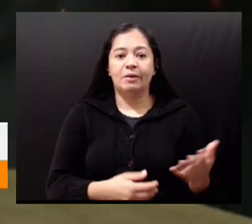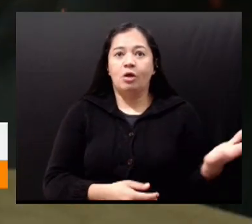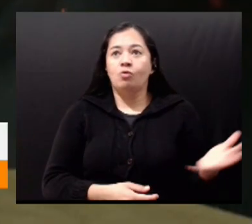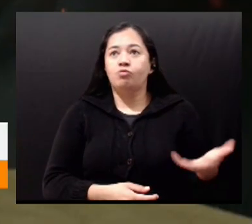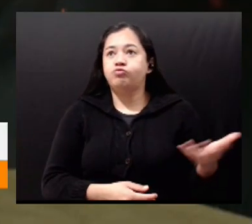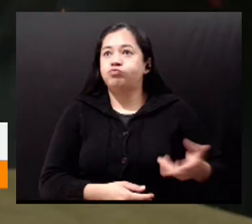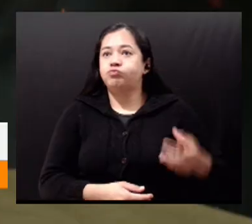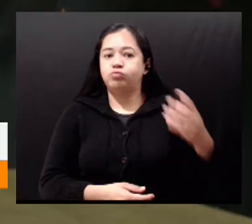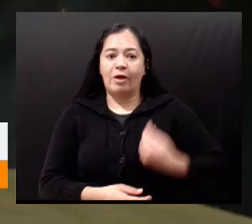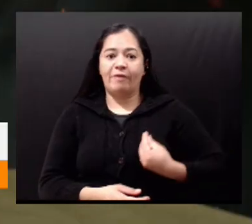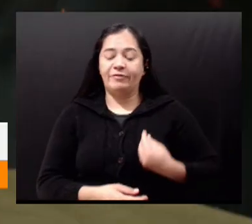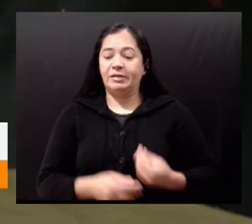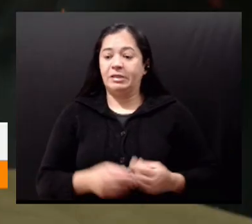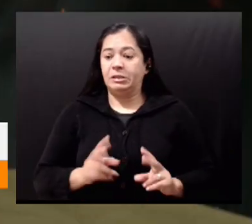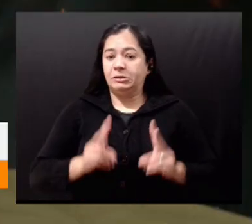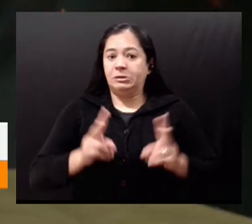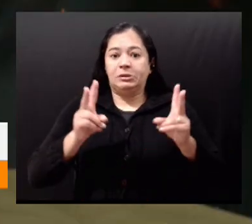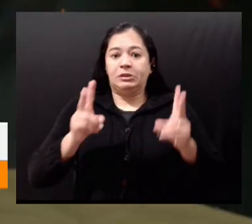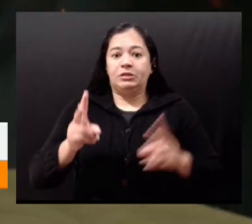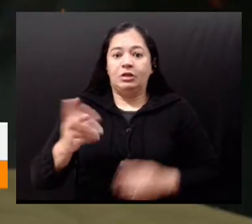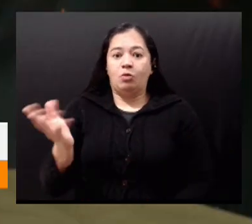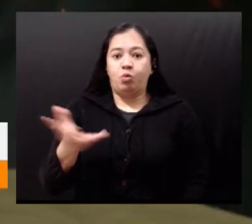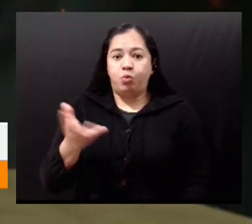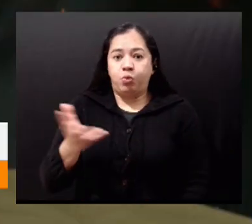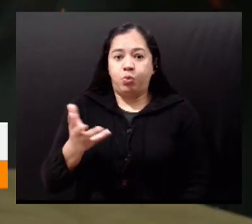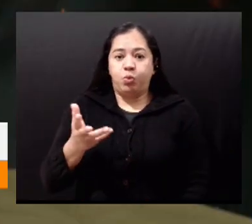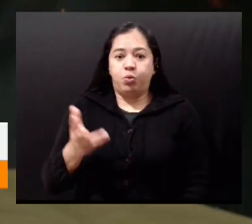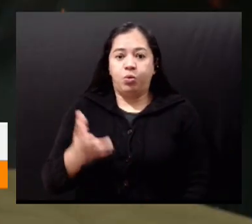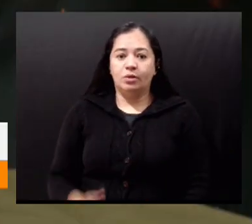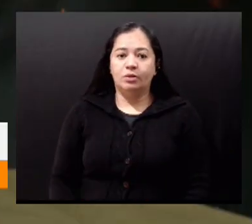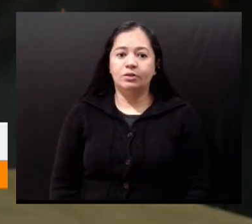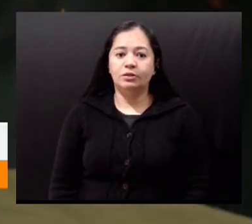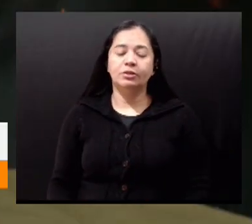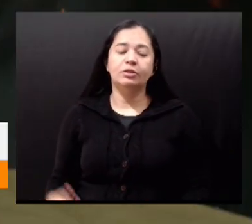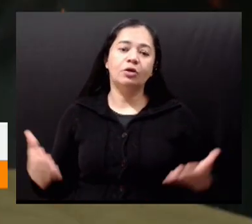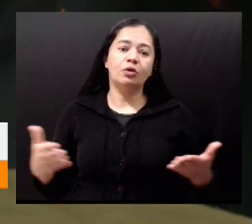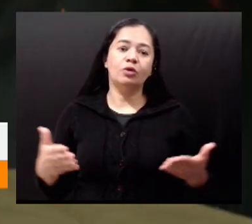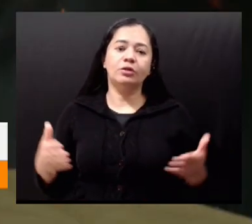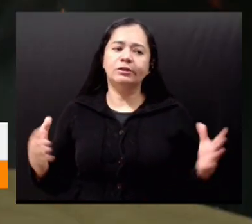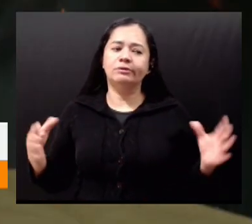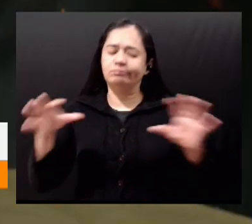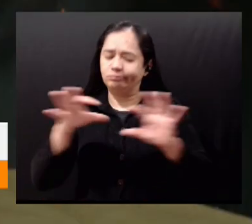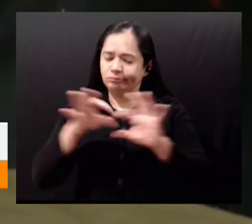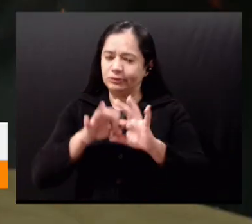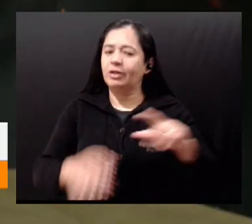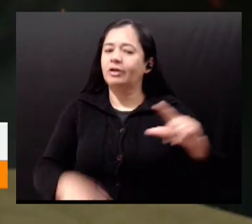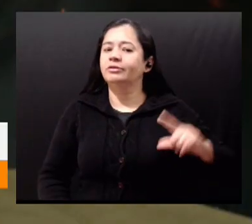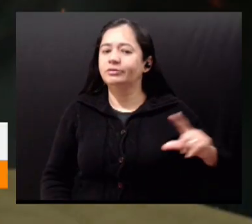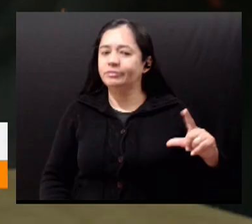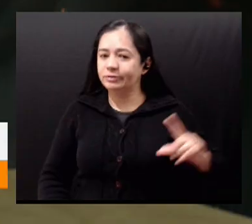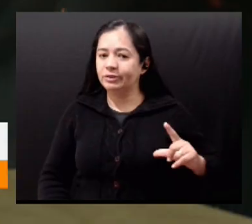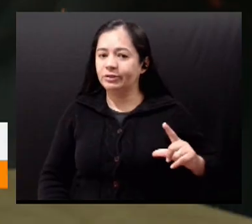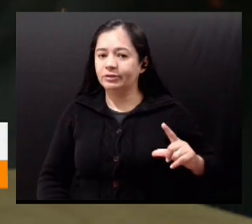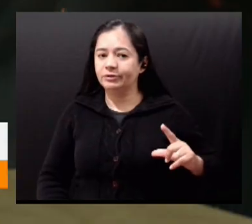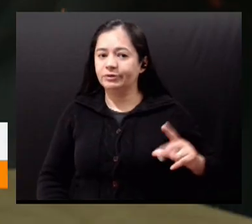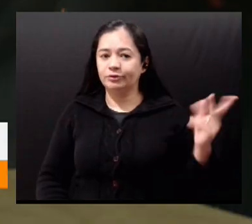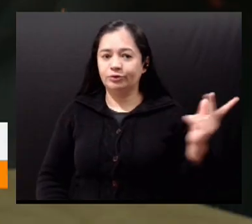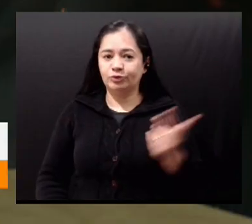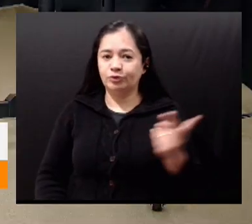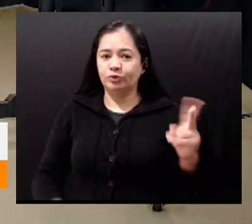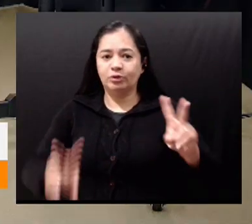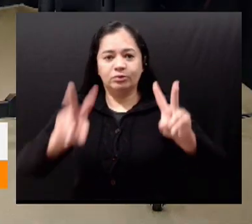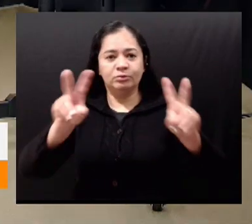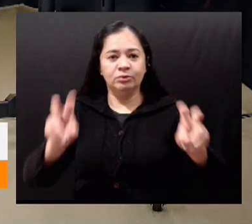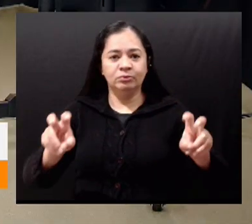entregar, entregar. Hoje a gente está falando sobre a ansiedade coletiva, então tem aí uma conexão, dos 2 temas, Iara e Giovana,